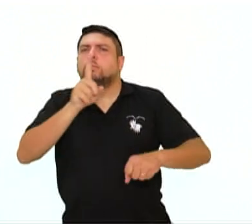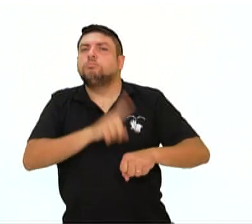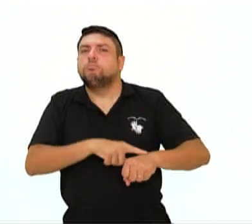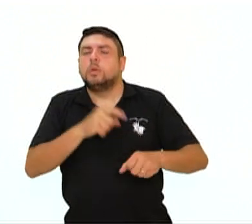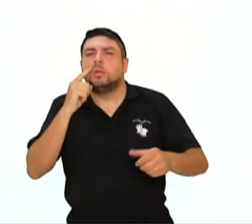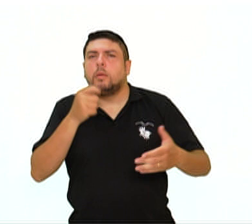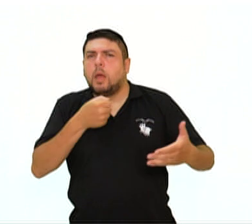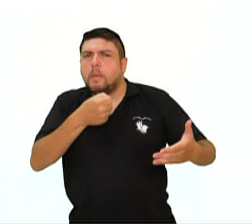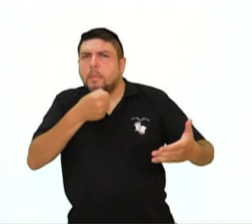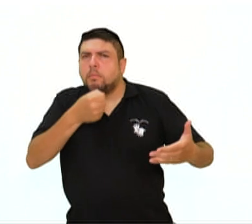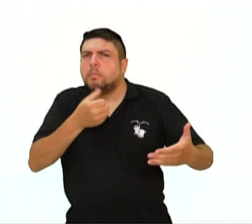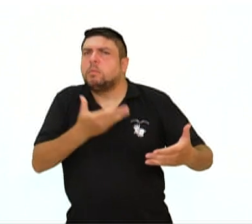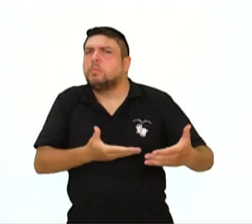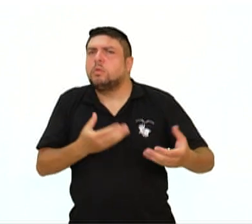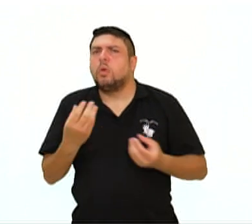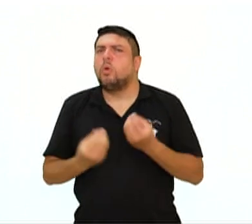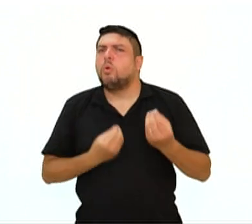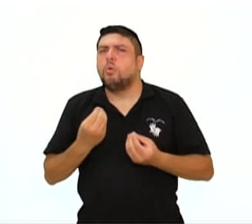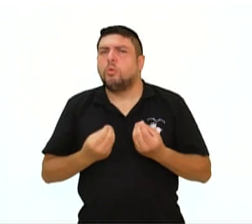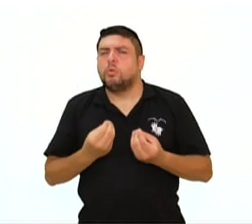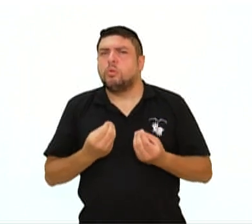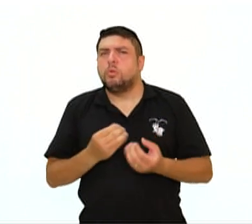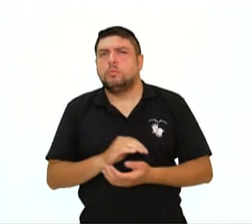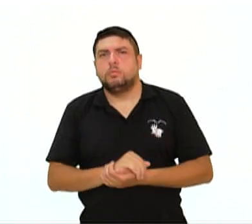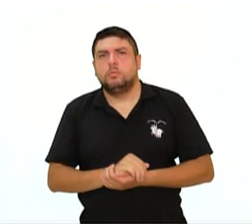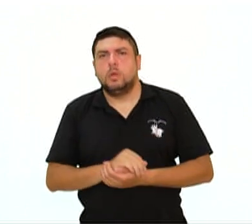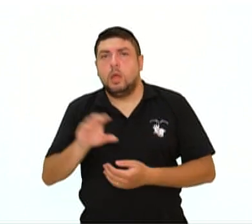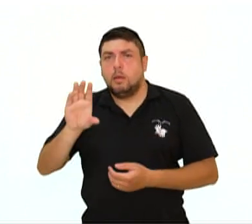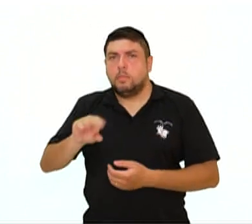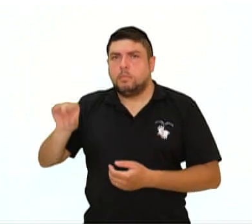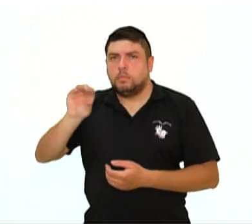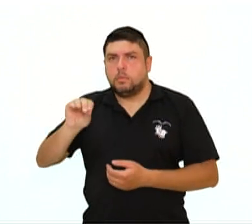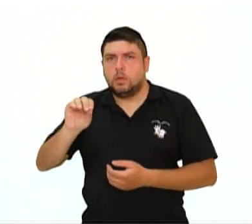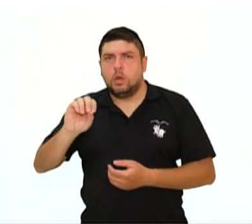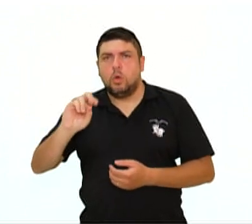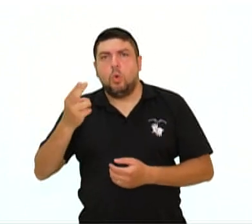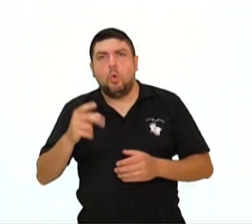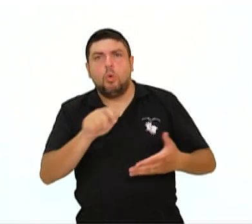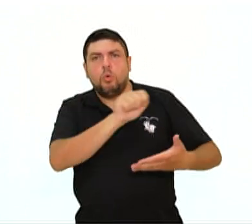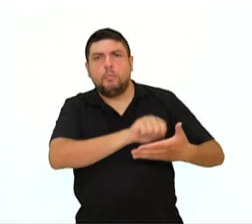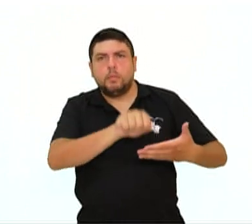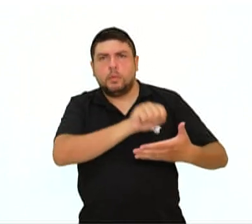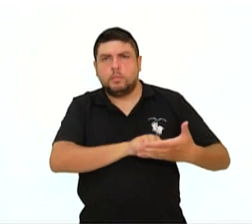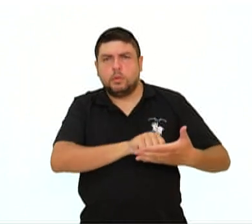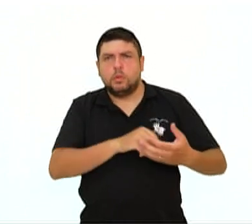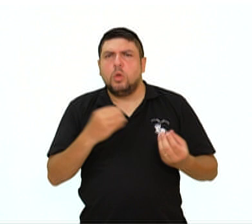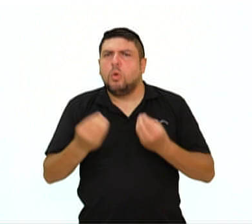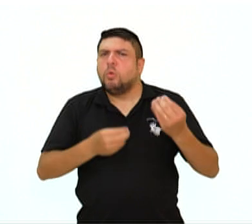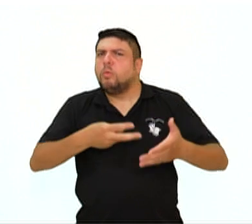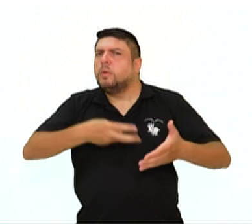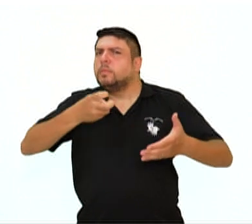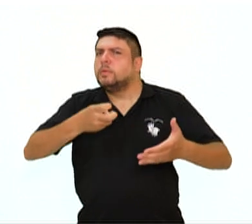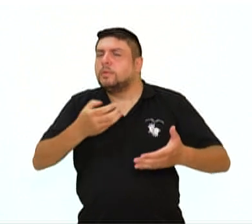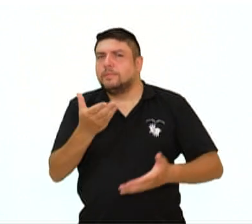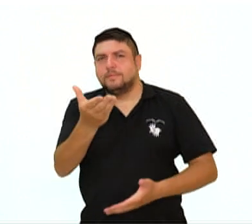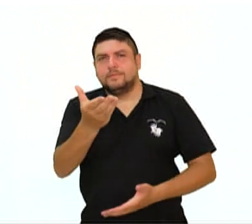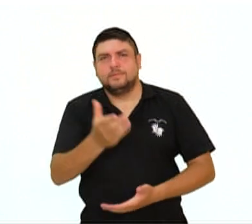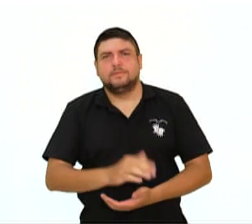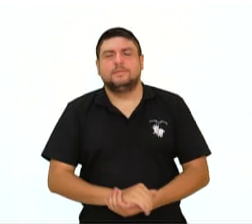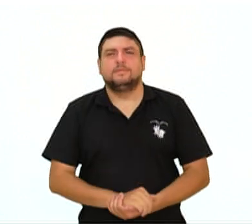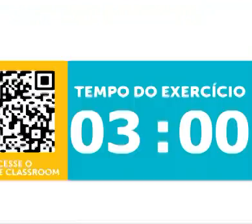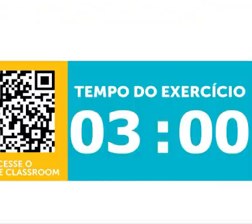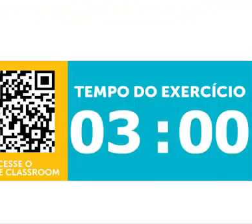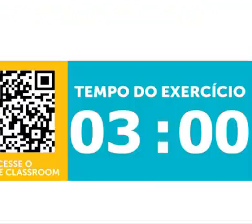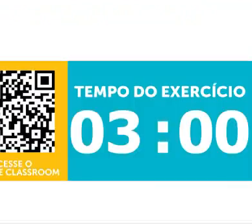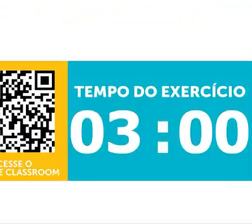um gênero textual entrevista. Então, oral ou escrito, mas como é que você detecta? Com vocês lá.